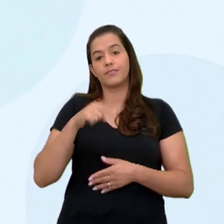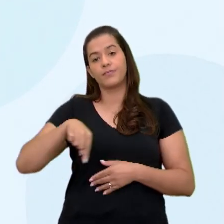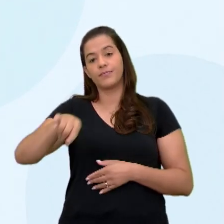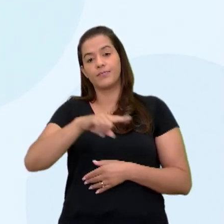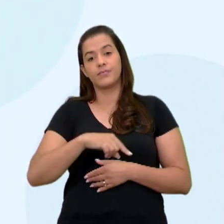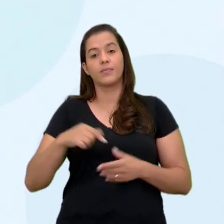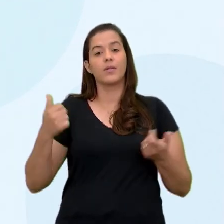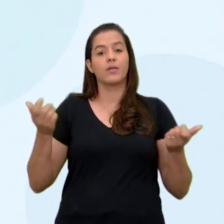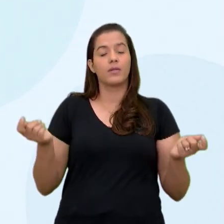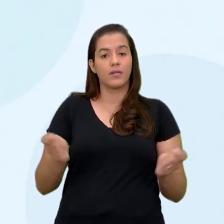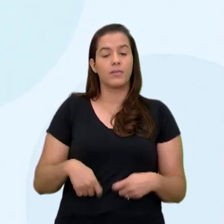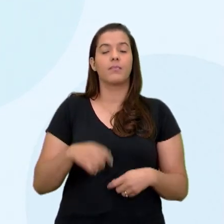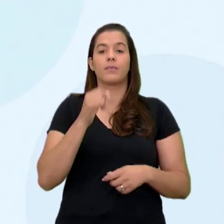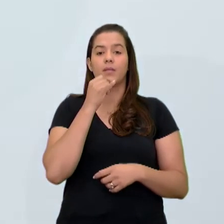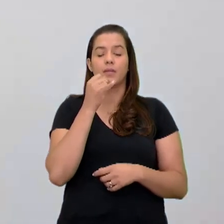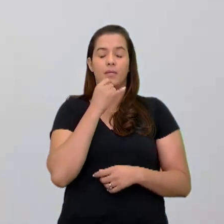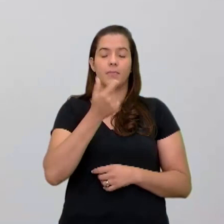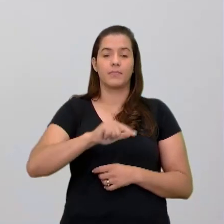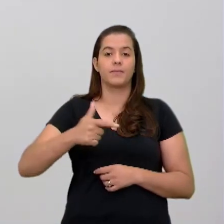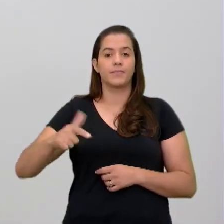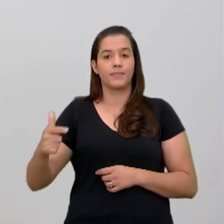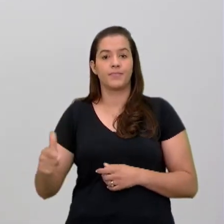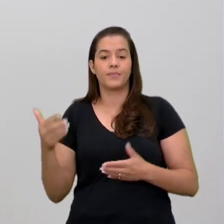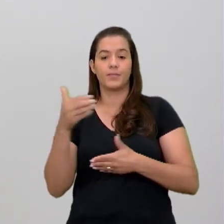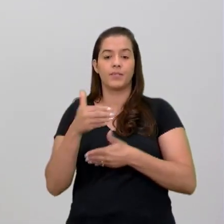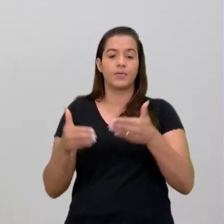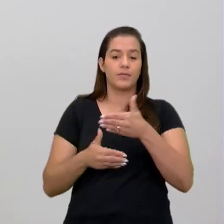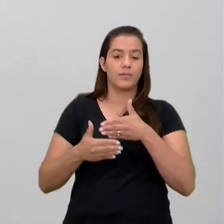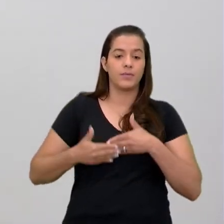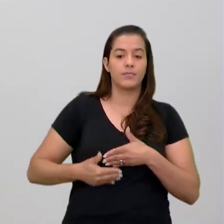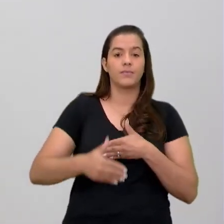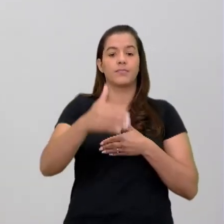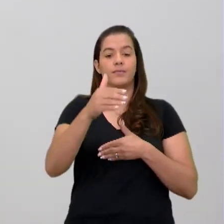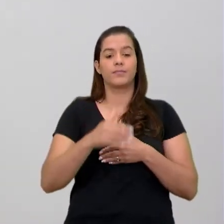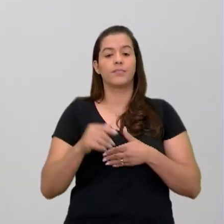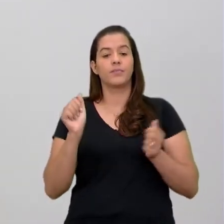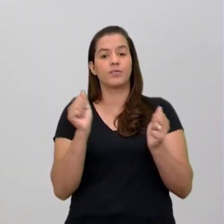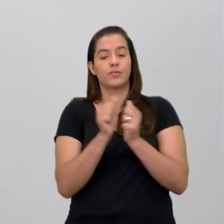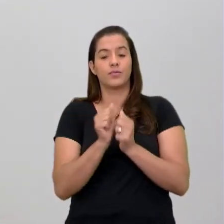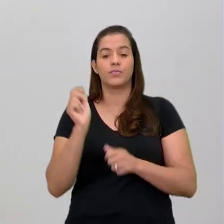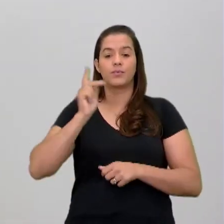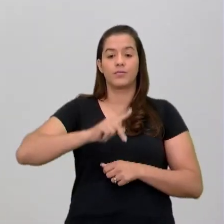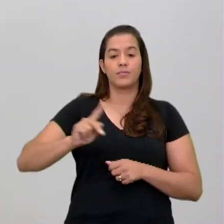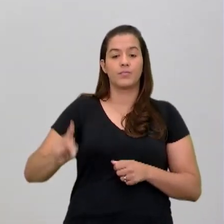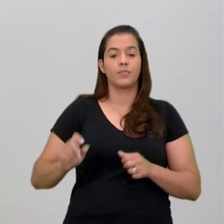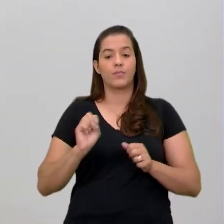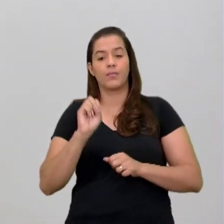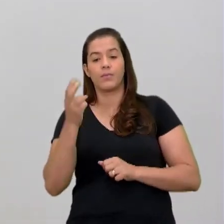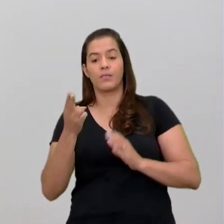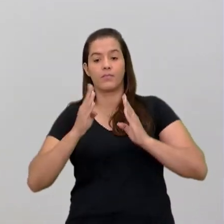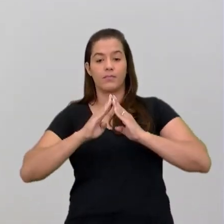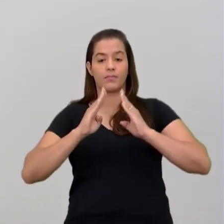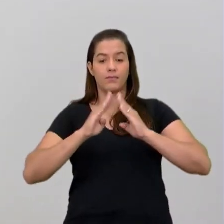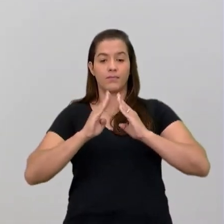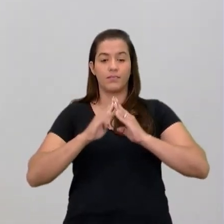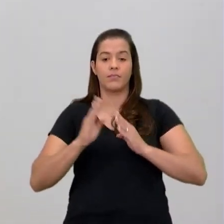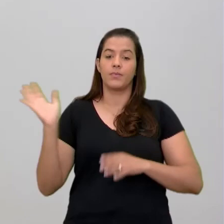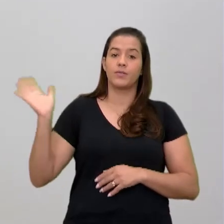Inclusive, tem mais exemplos no decorrer dos slides que vocês podem acompanhar com o seu professor ou em casa.